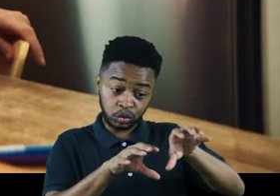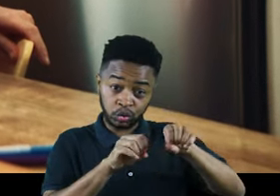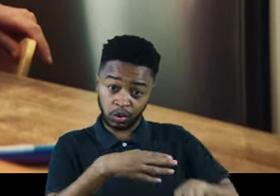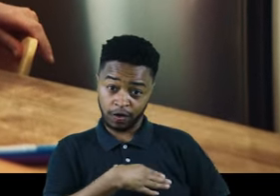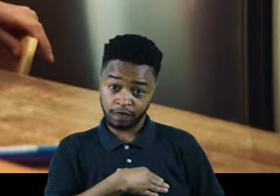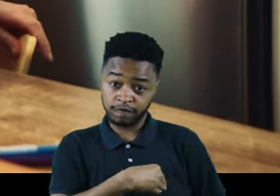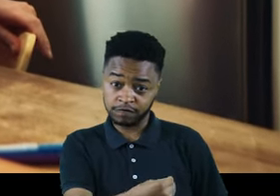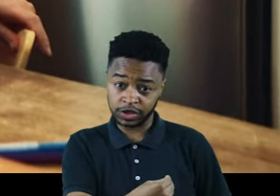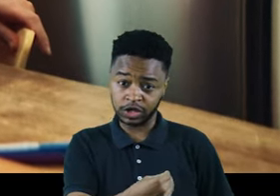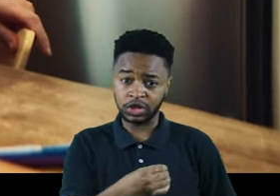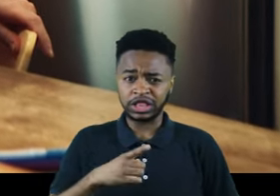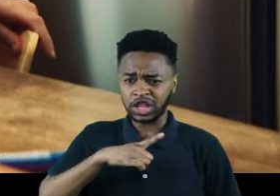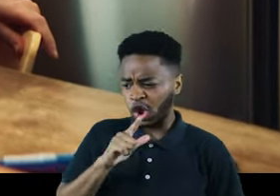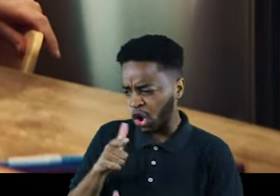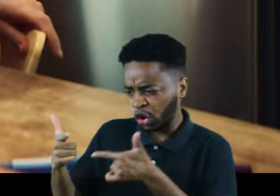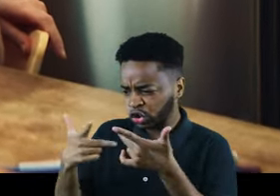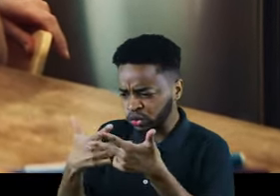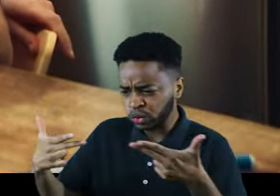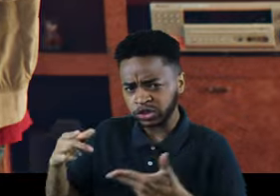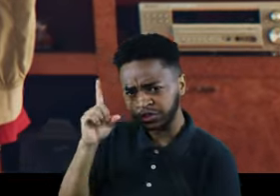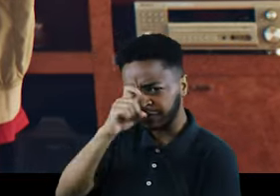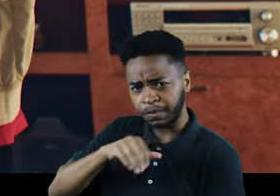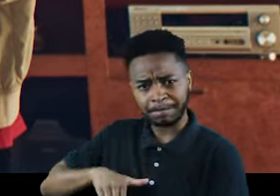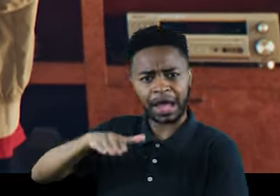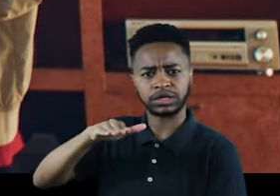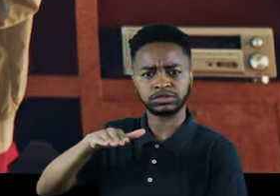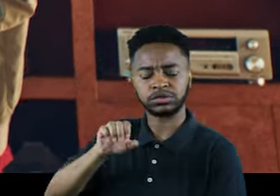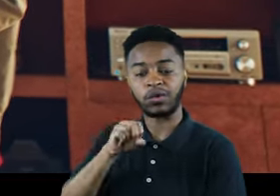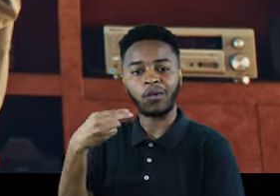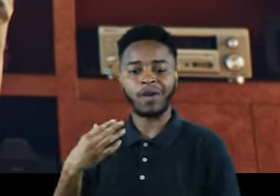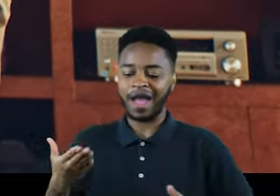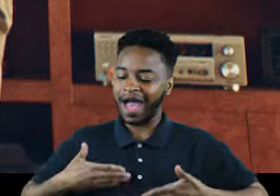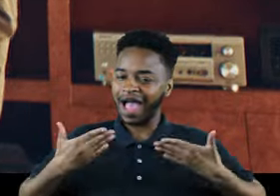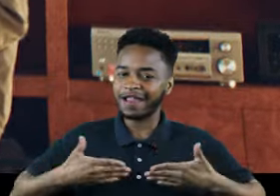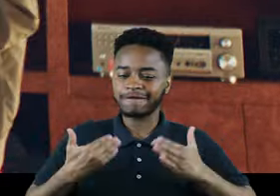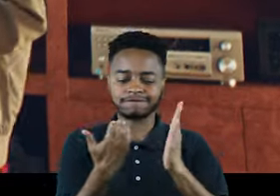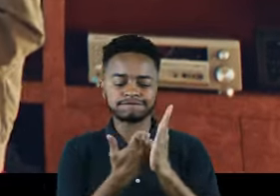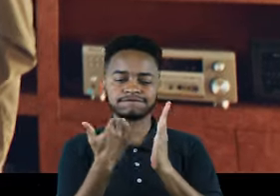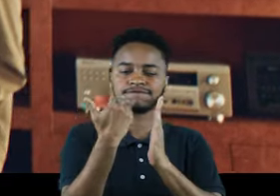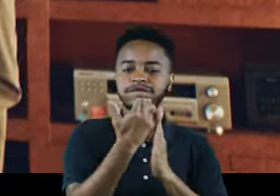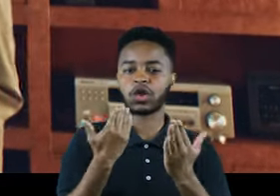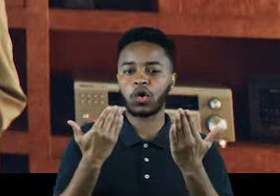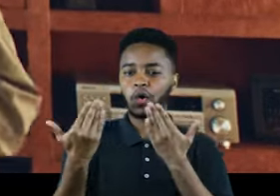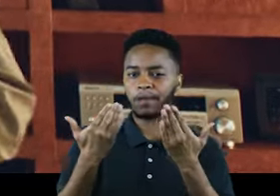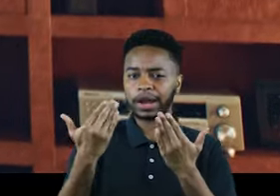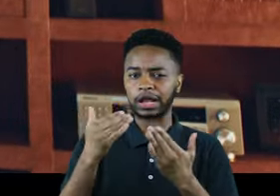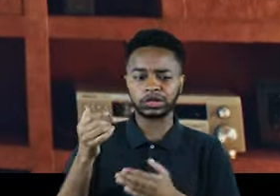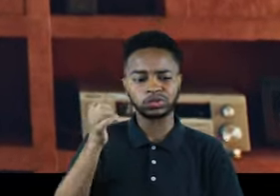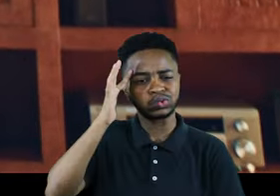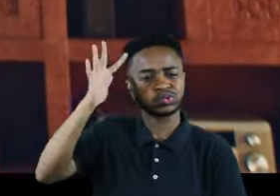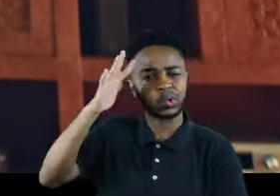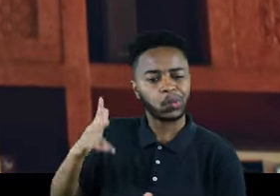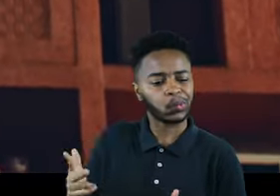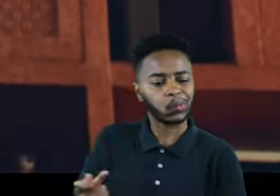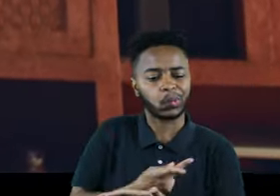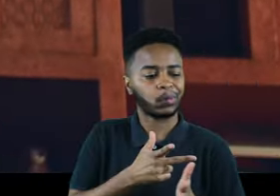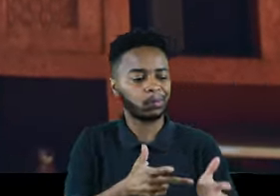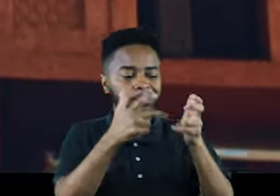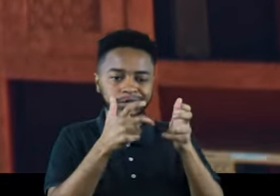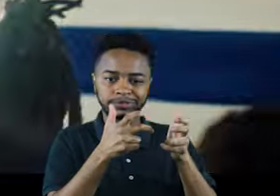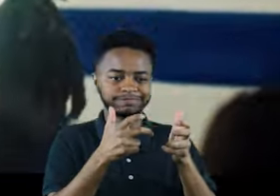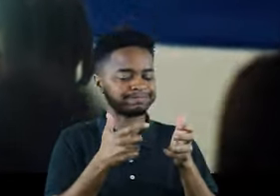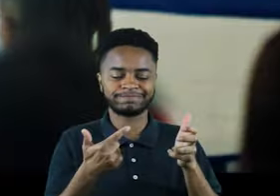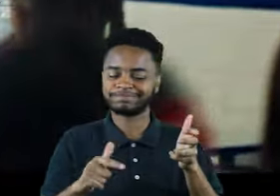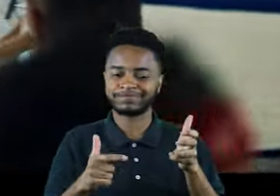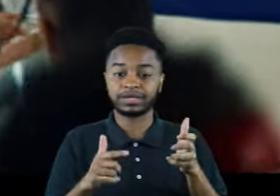tem tarefa mais difícil do que educar um filho? Agora, tem alegria maior do que vê-lo realizando seus sonhos? É para